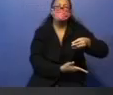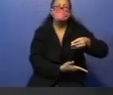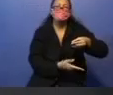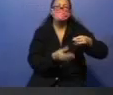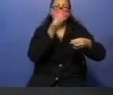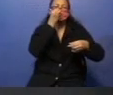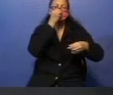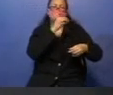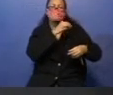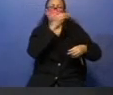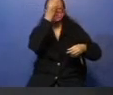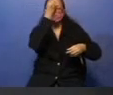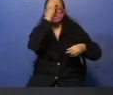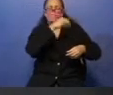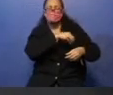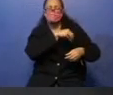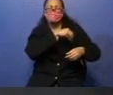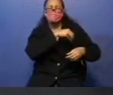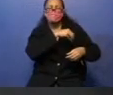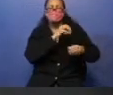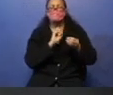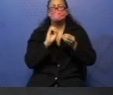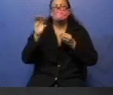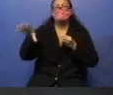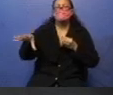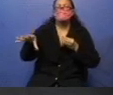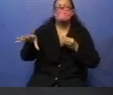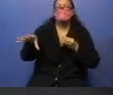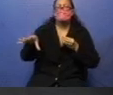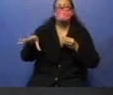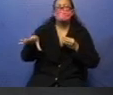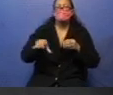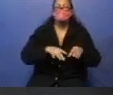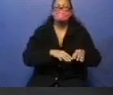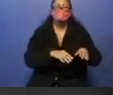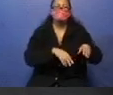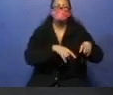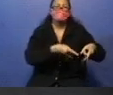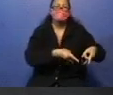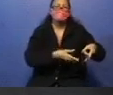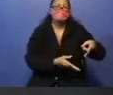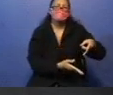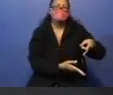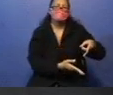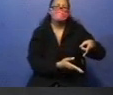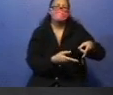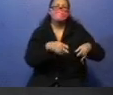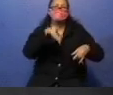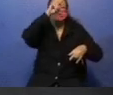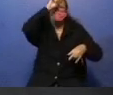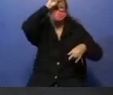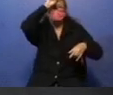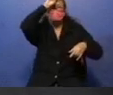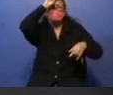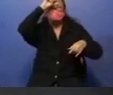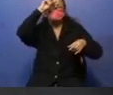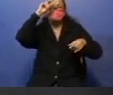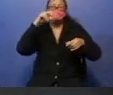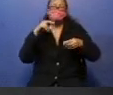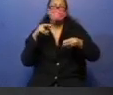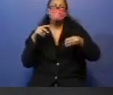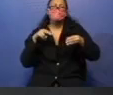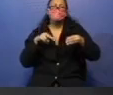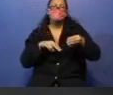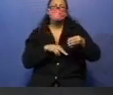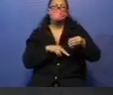fora. Aquele restinho, aquele farelinho vai fazer barata lá, e ela não vai ver. Essa barata está cheia de